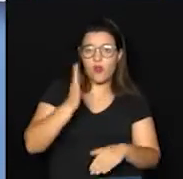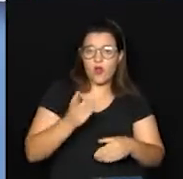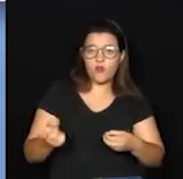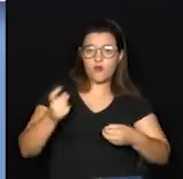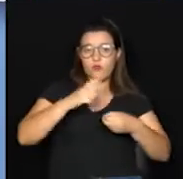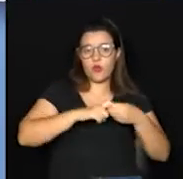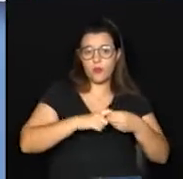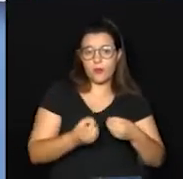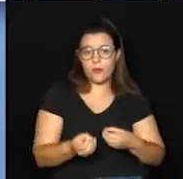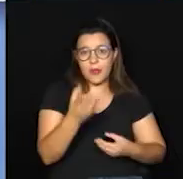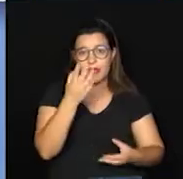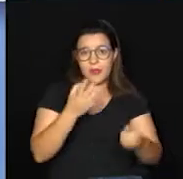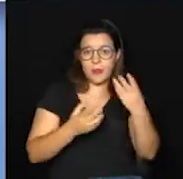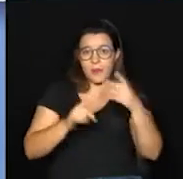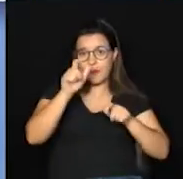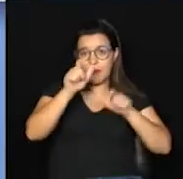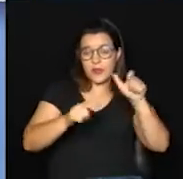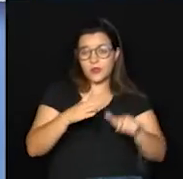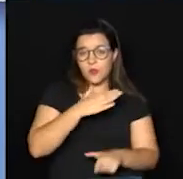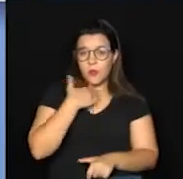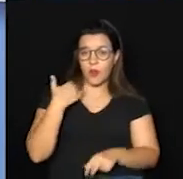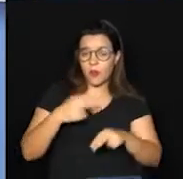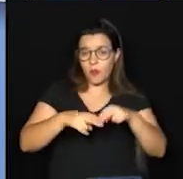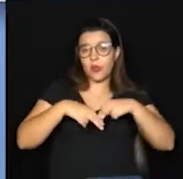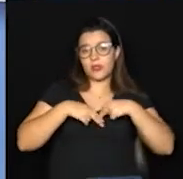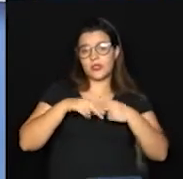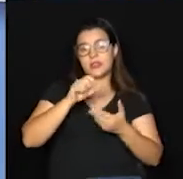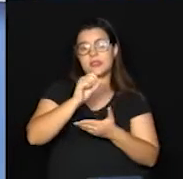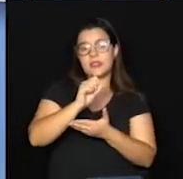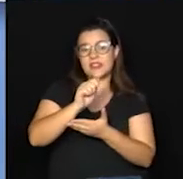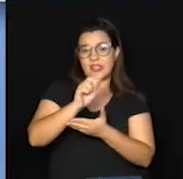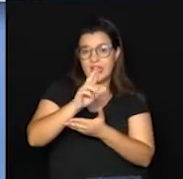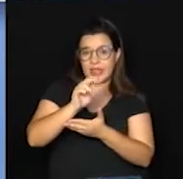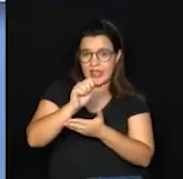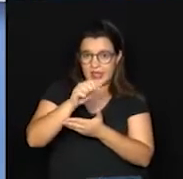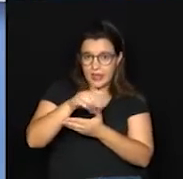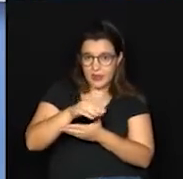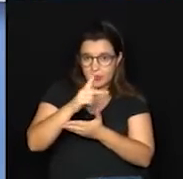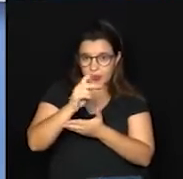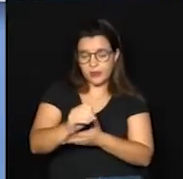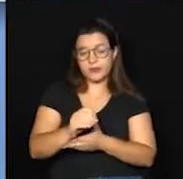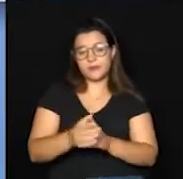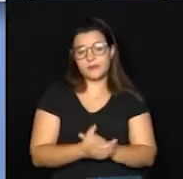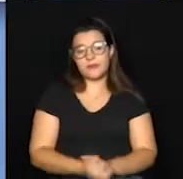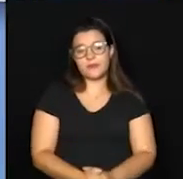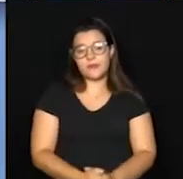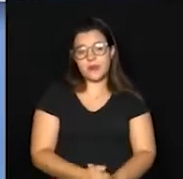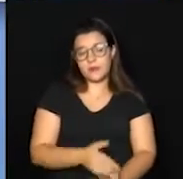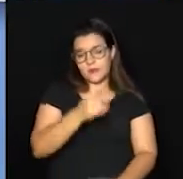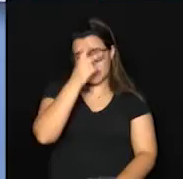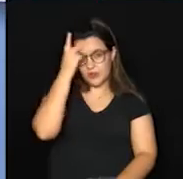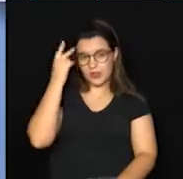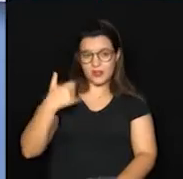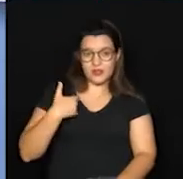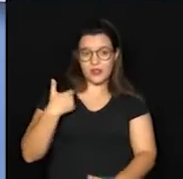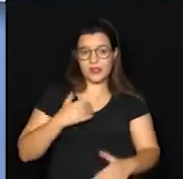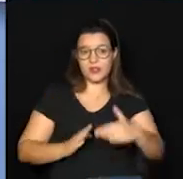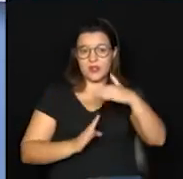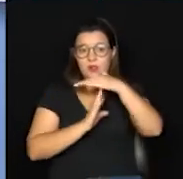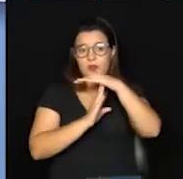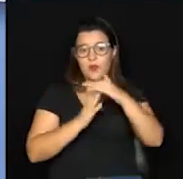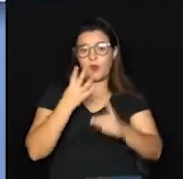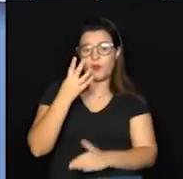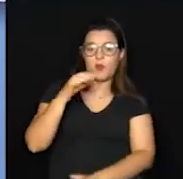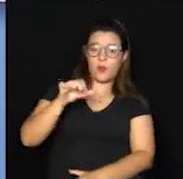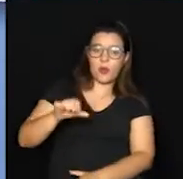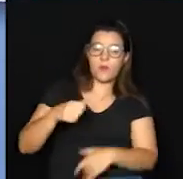gente tem óbitos já por sarampo aqui no nosso país e por isso, pessoas com até 49 anos